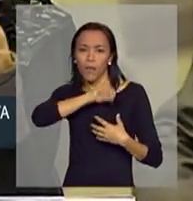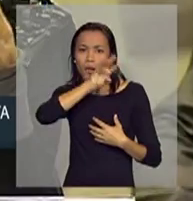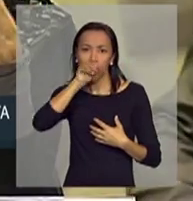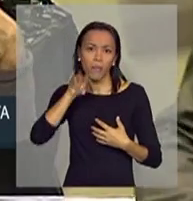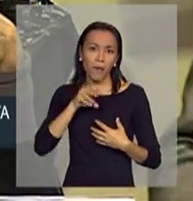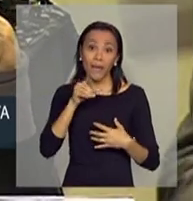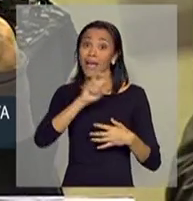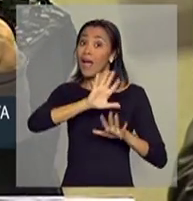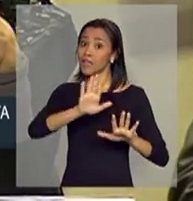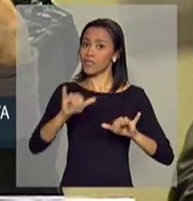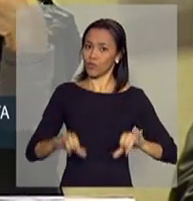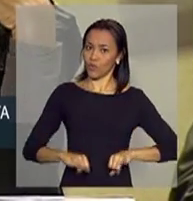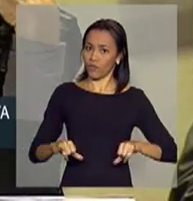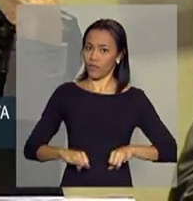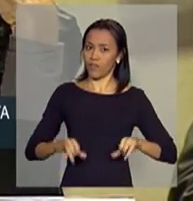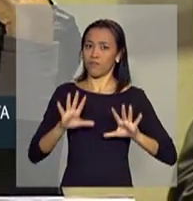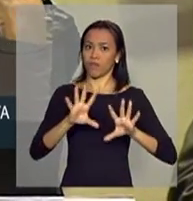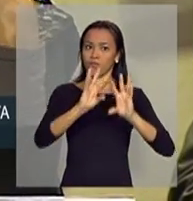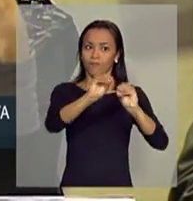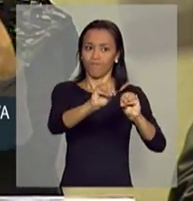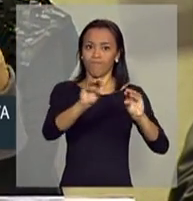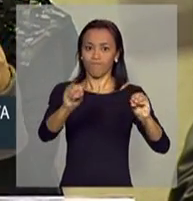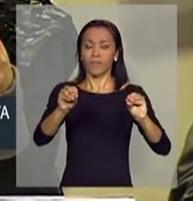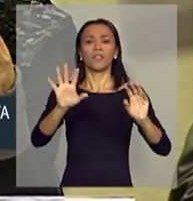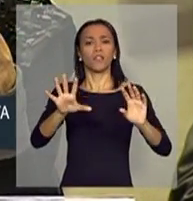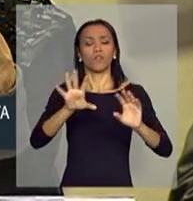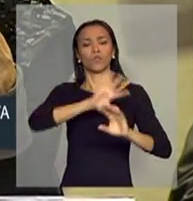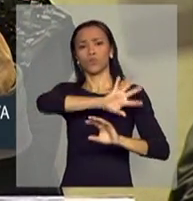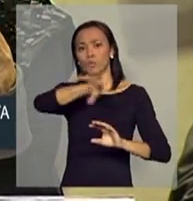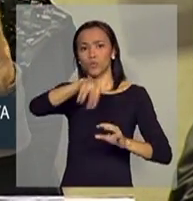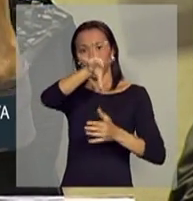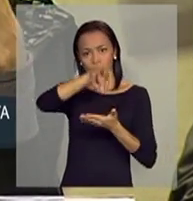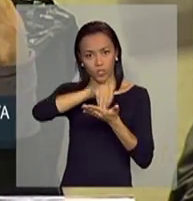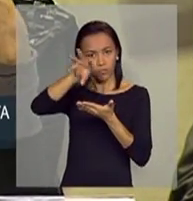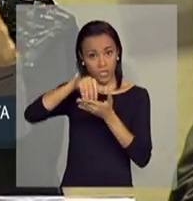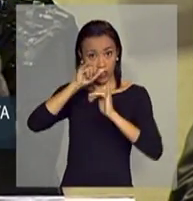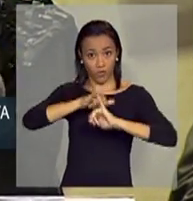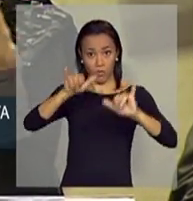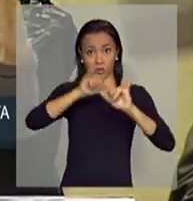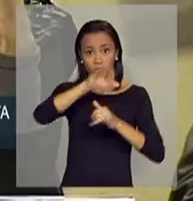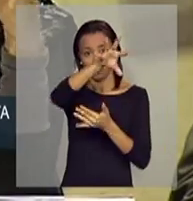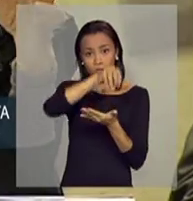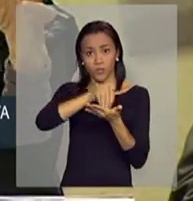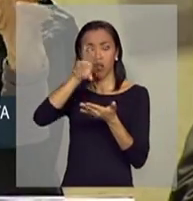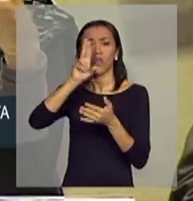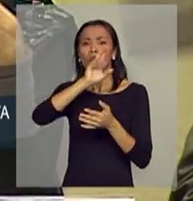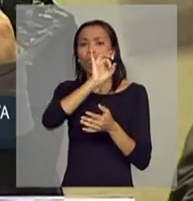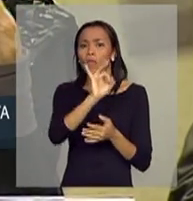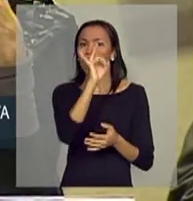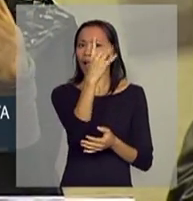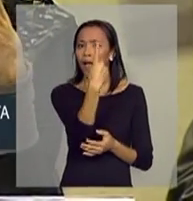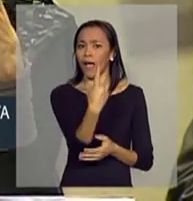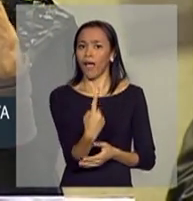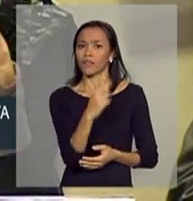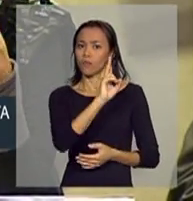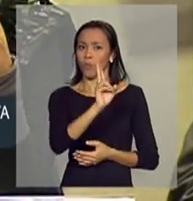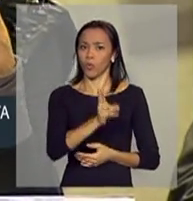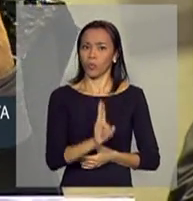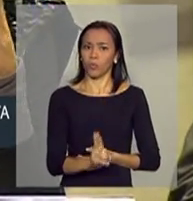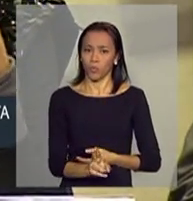de graves violências. Montamos toda uma informação nesse sentido, nome por nome, né? Agora